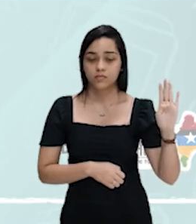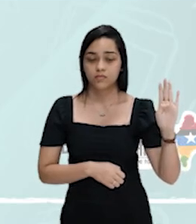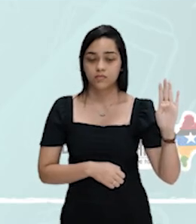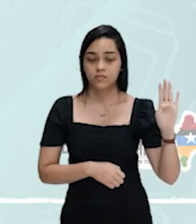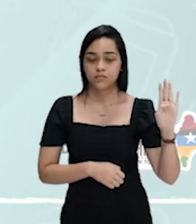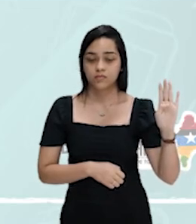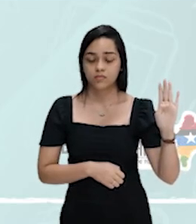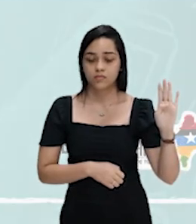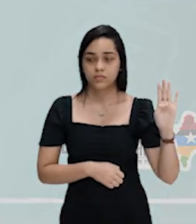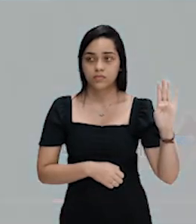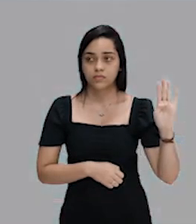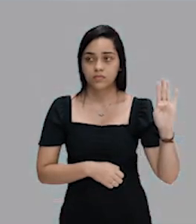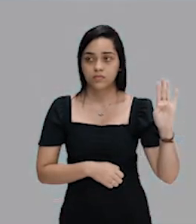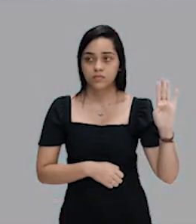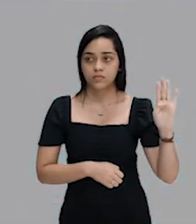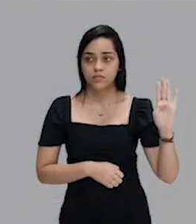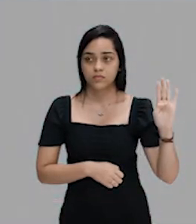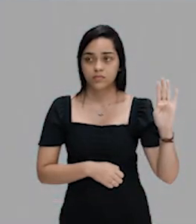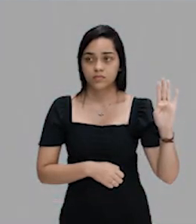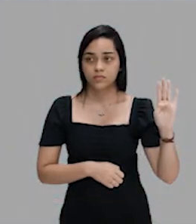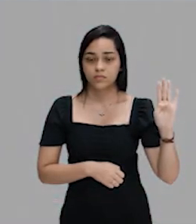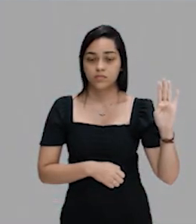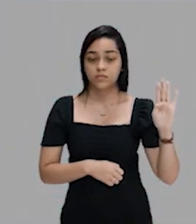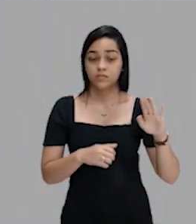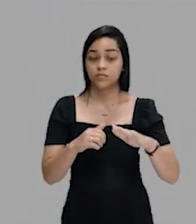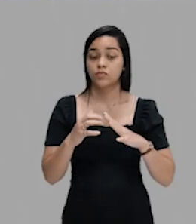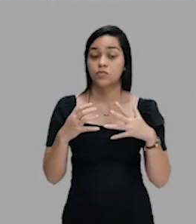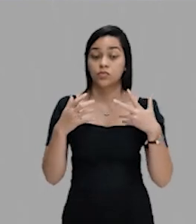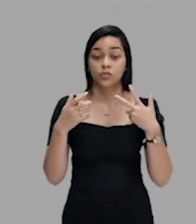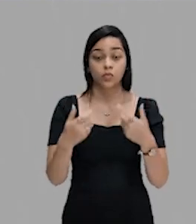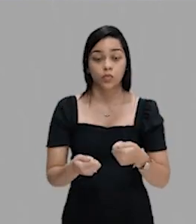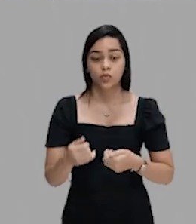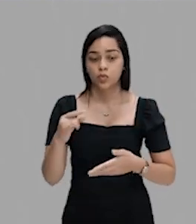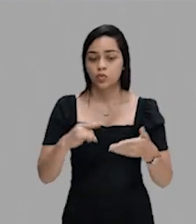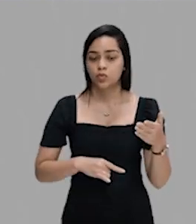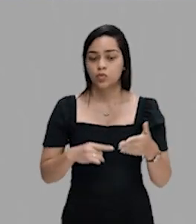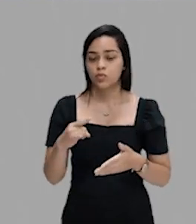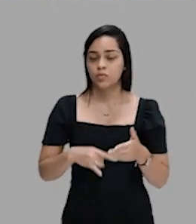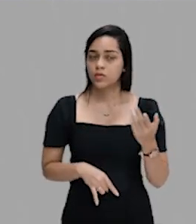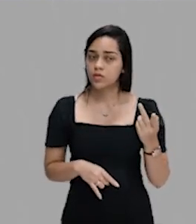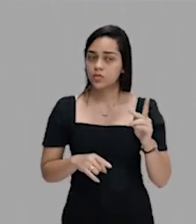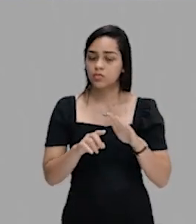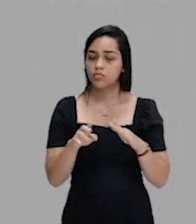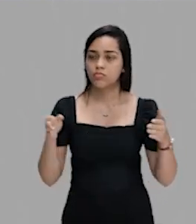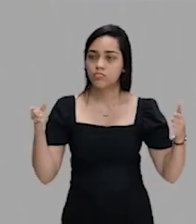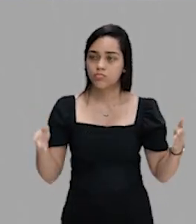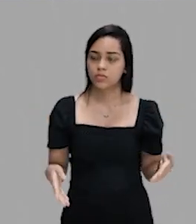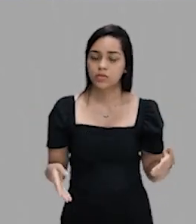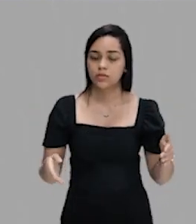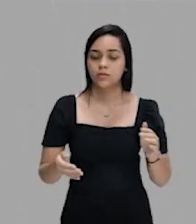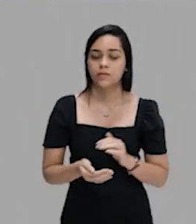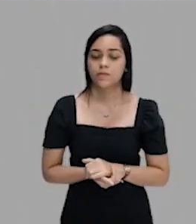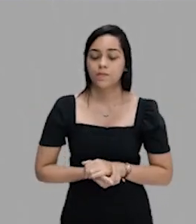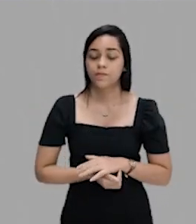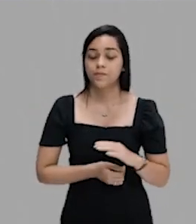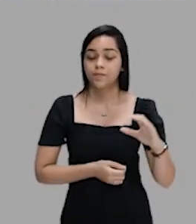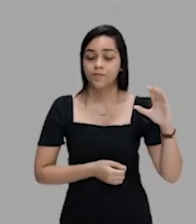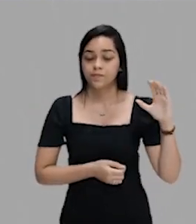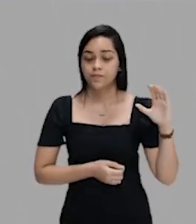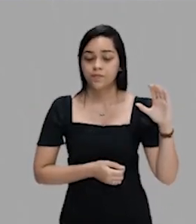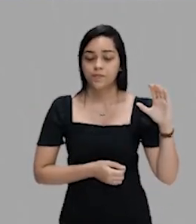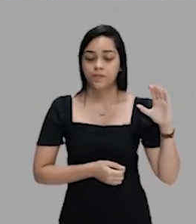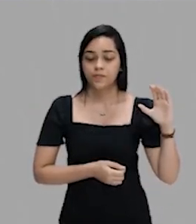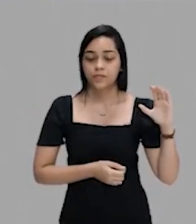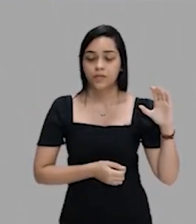documentos que você pediu estão na sua mesa então todos os documentos lá estão lá na mesa não tem exceção nenhuma os